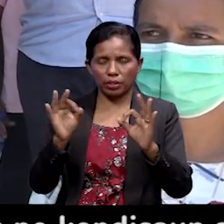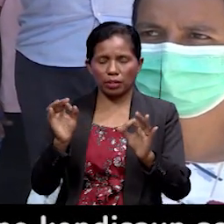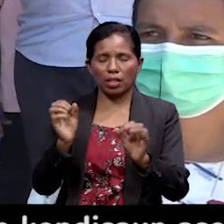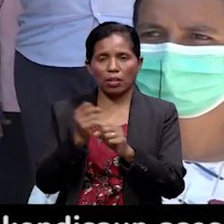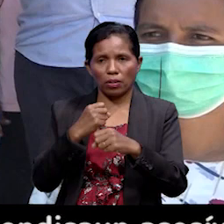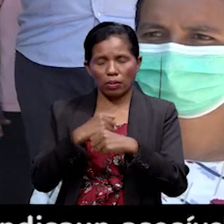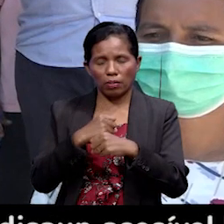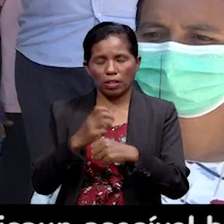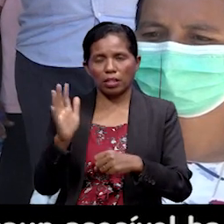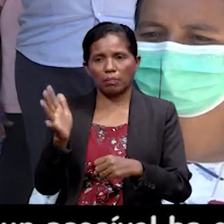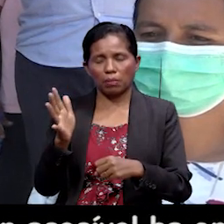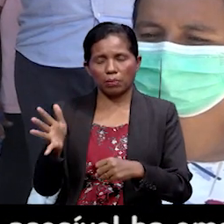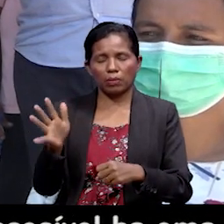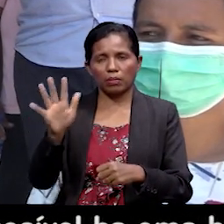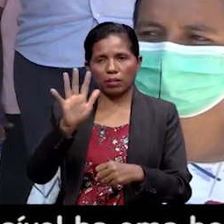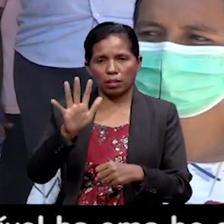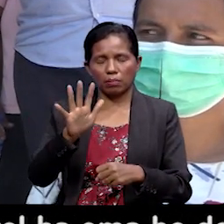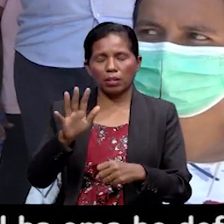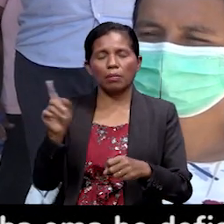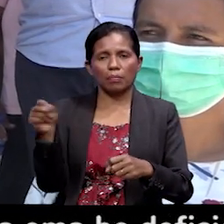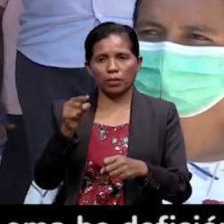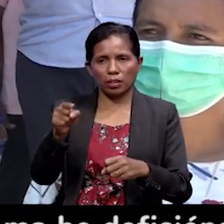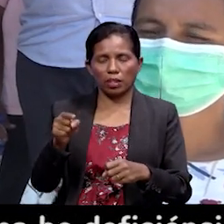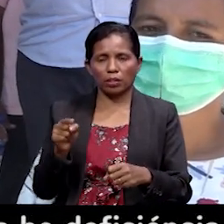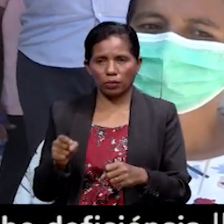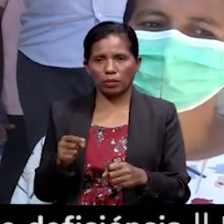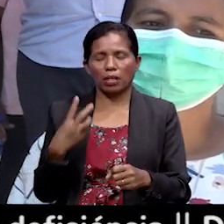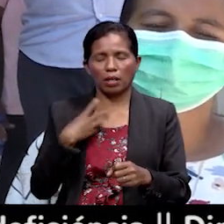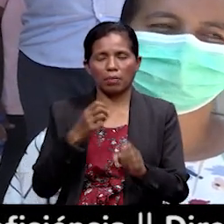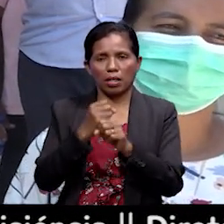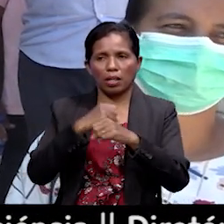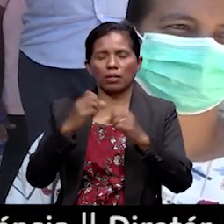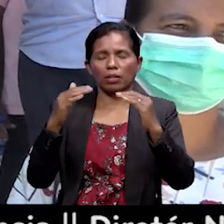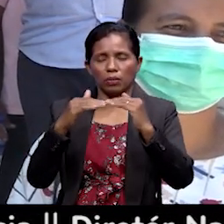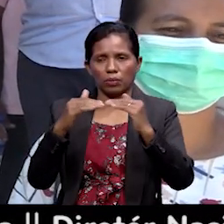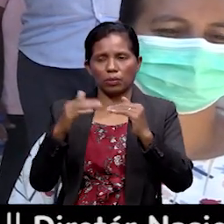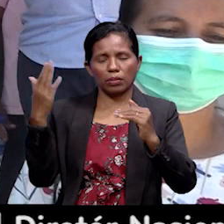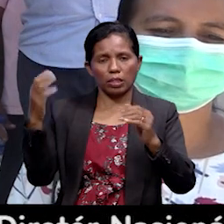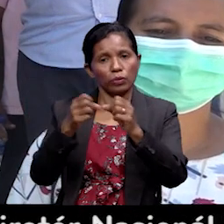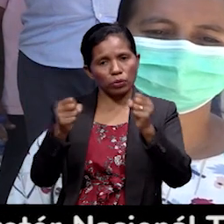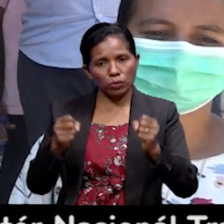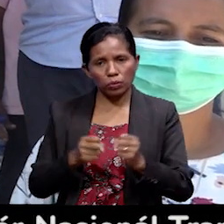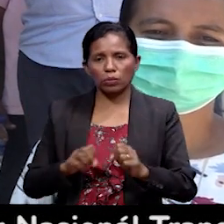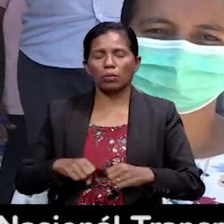50%, acohin ame realiza encontro ya suku, bensa